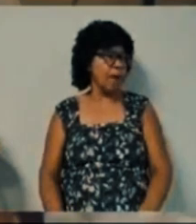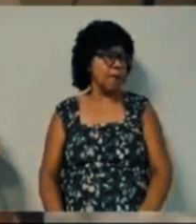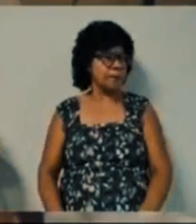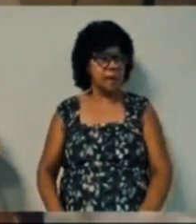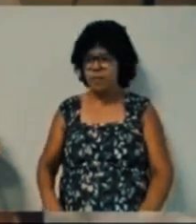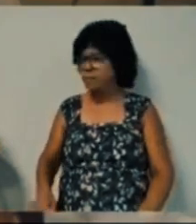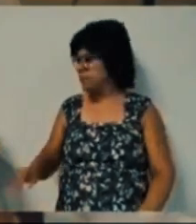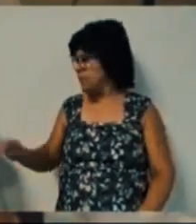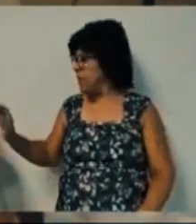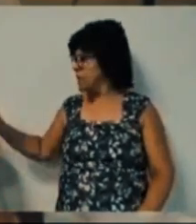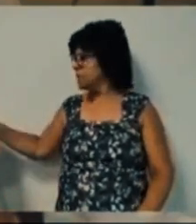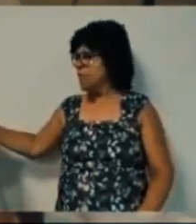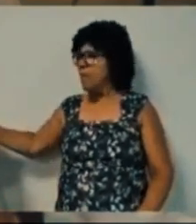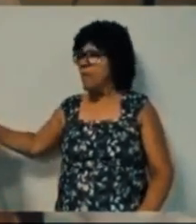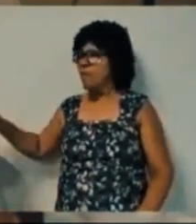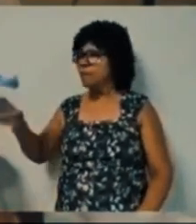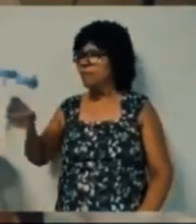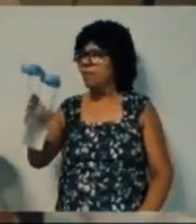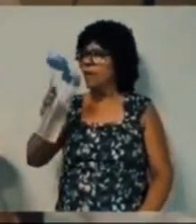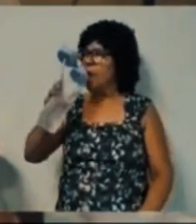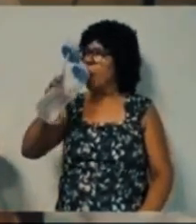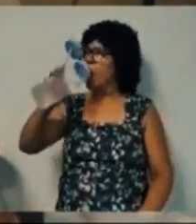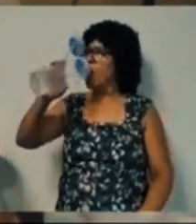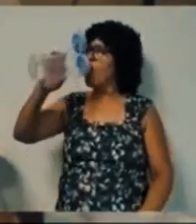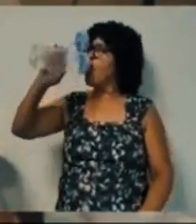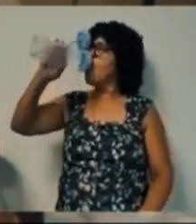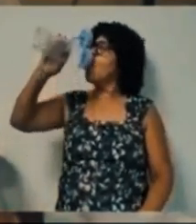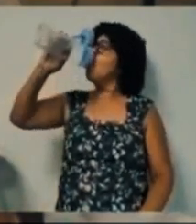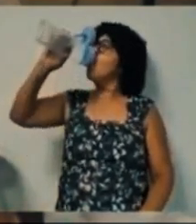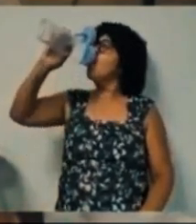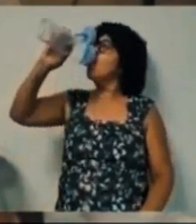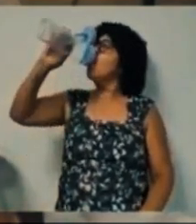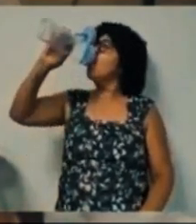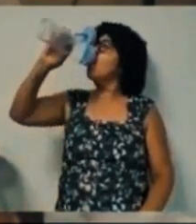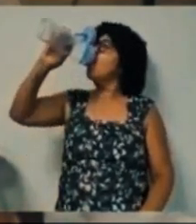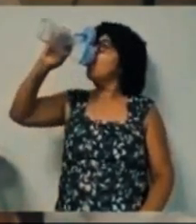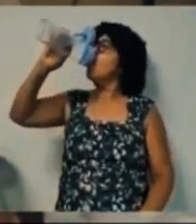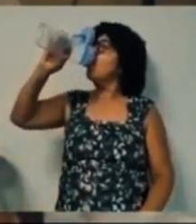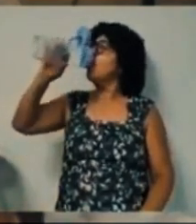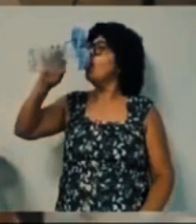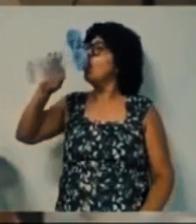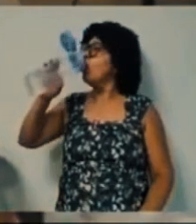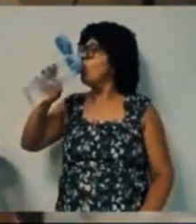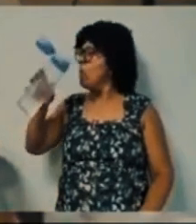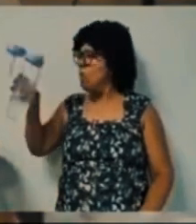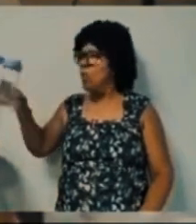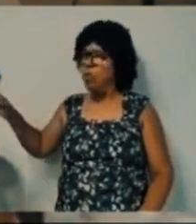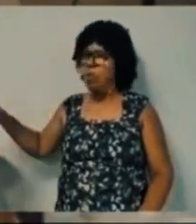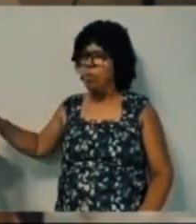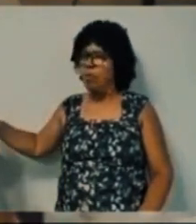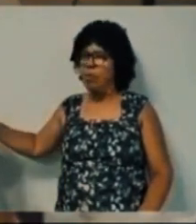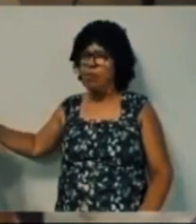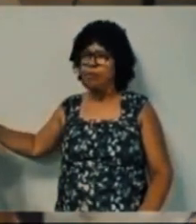bacandalaia. Envia os teus anjos que são ministros daqueles que hão de herdar a salvação.